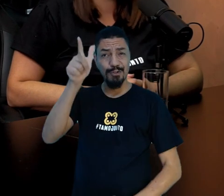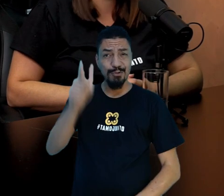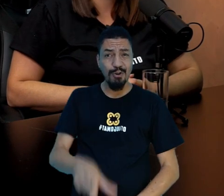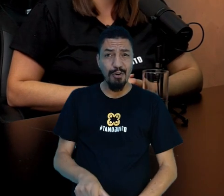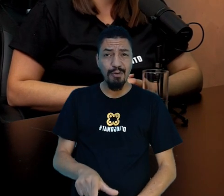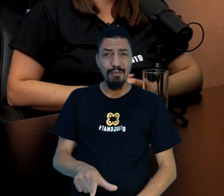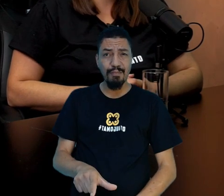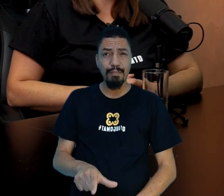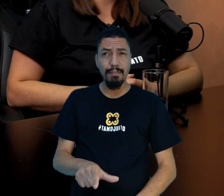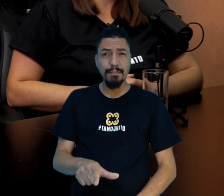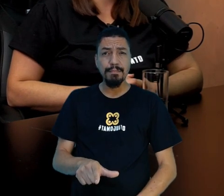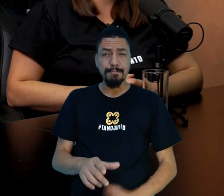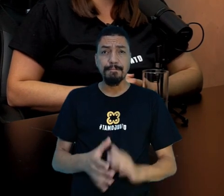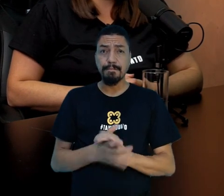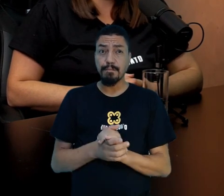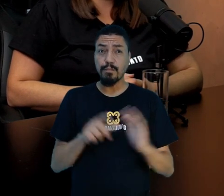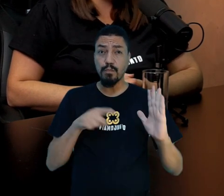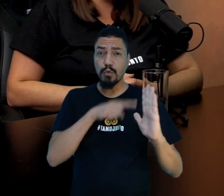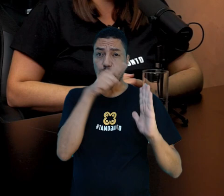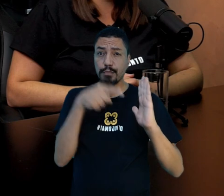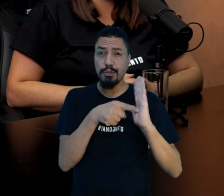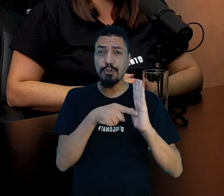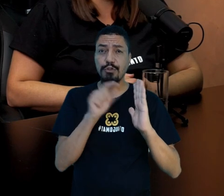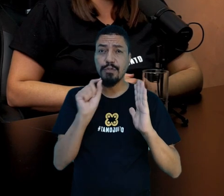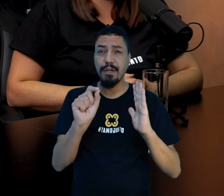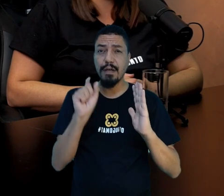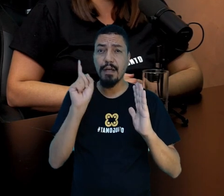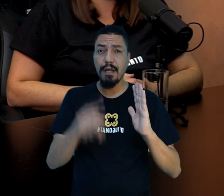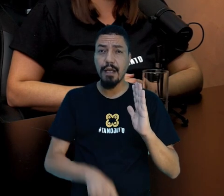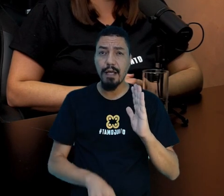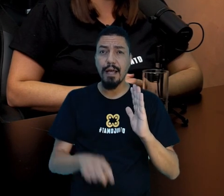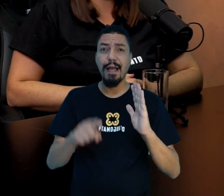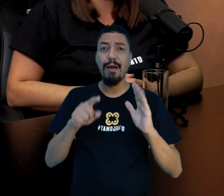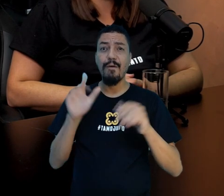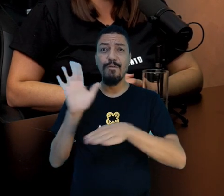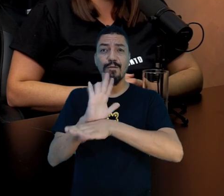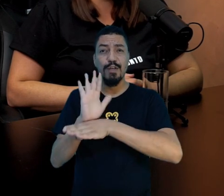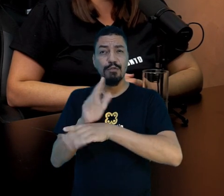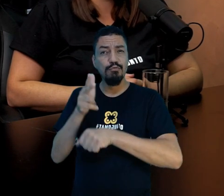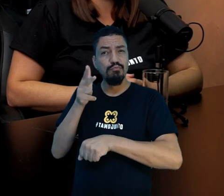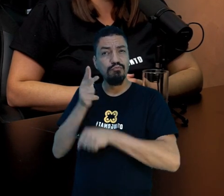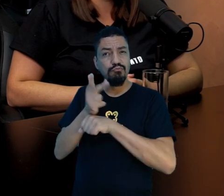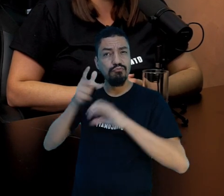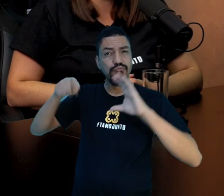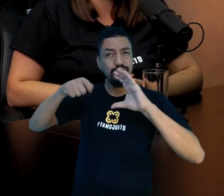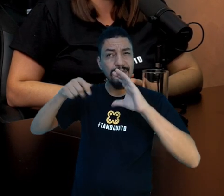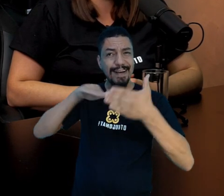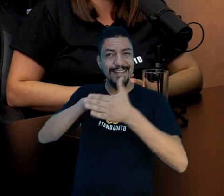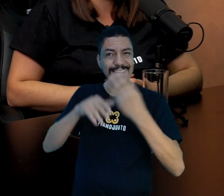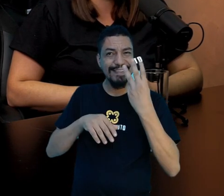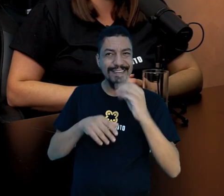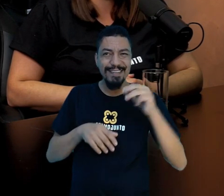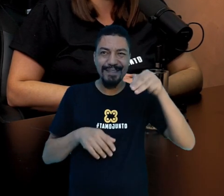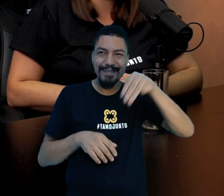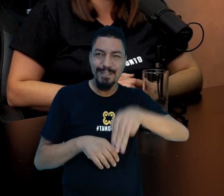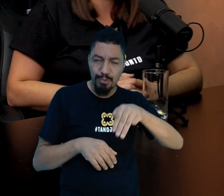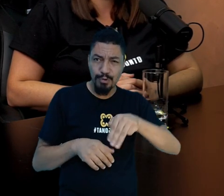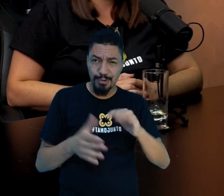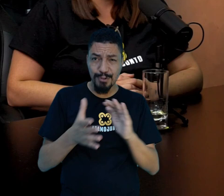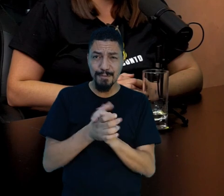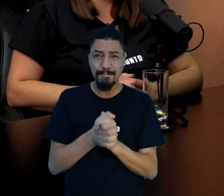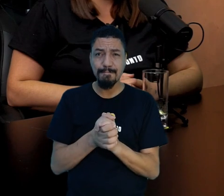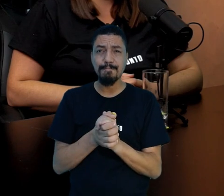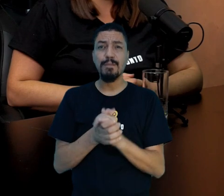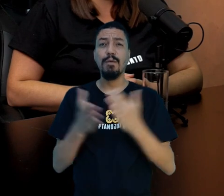de novo, a intenção é serem vídeos de até 30 minutos, né, em forma de